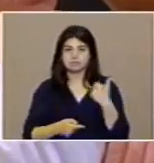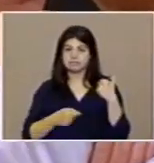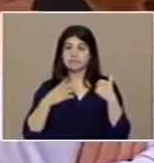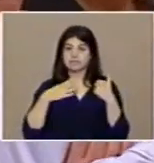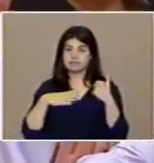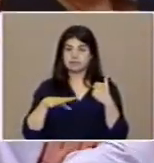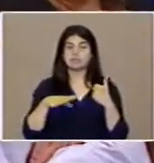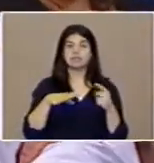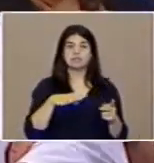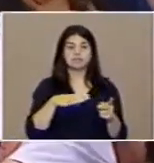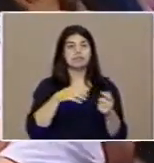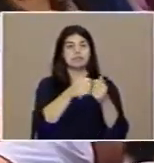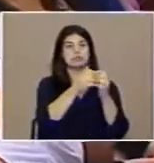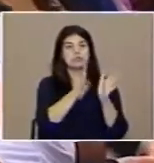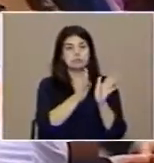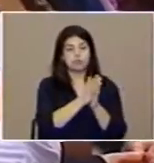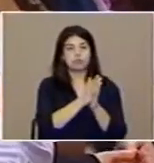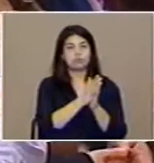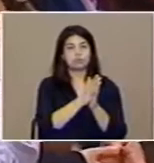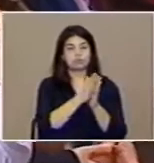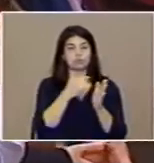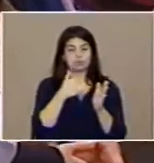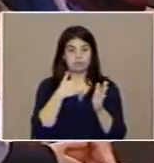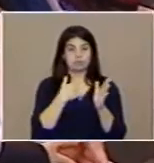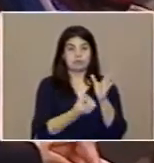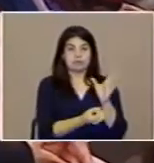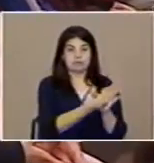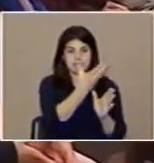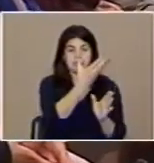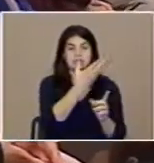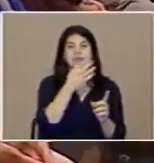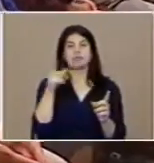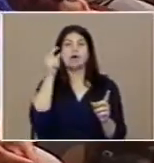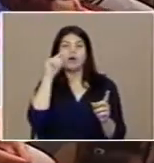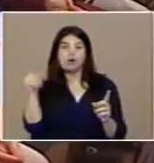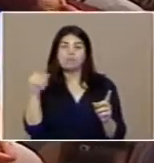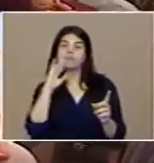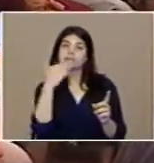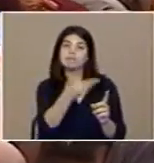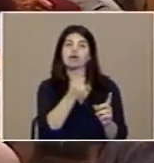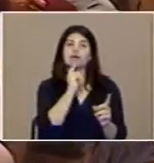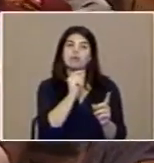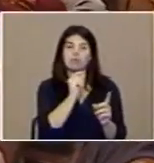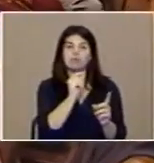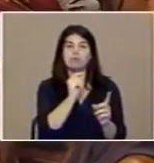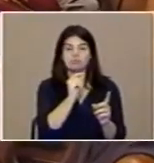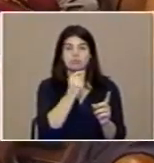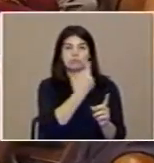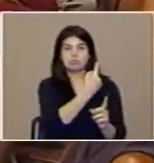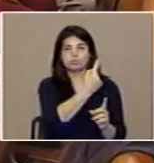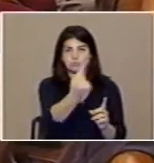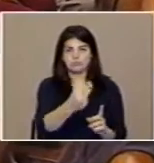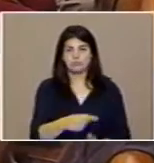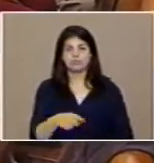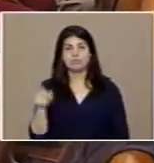fossem conhecidos pelo nome que o homem eles desce e o homem